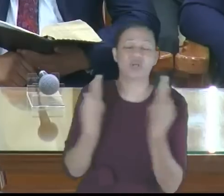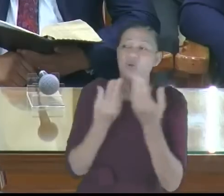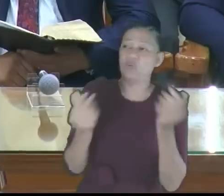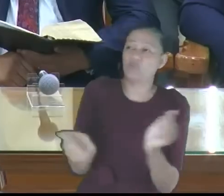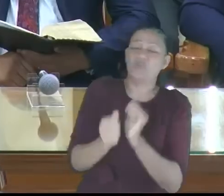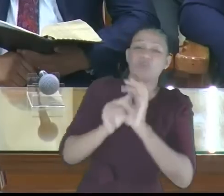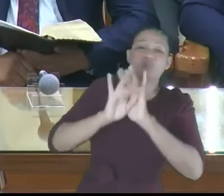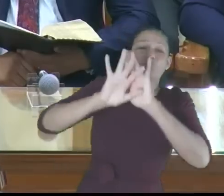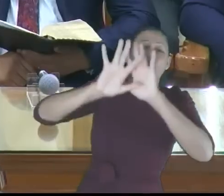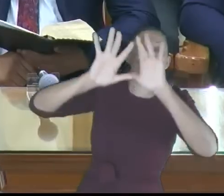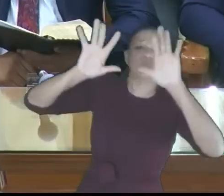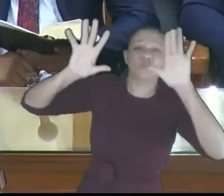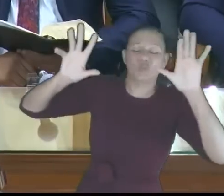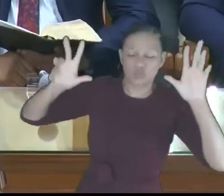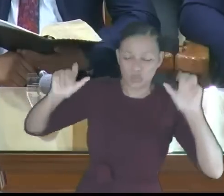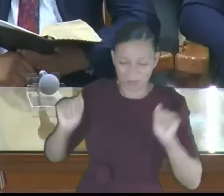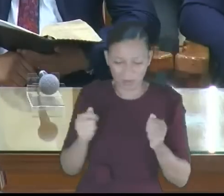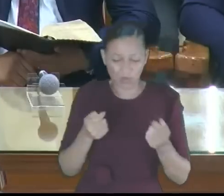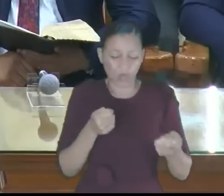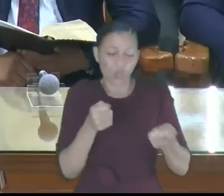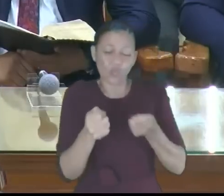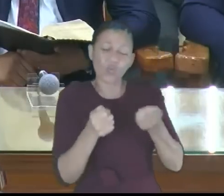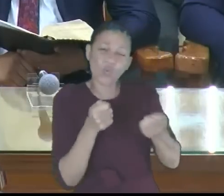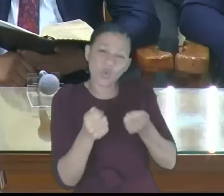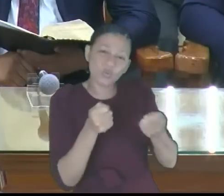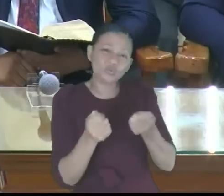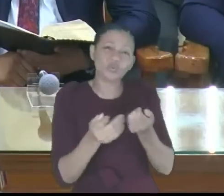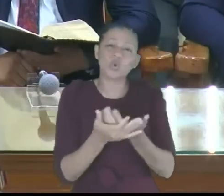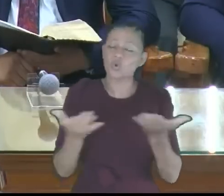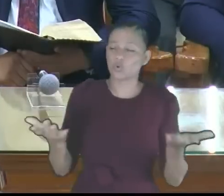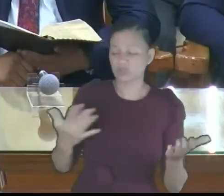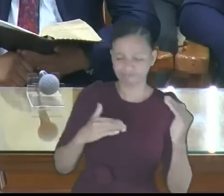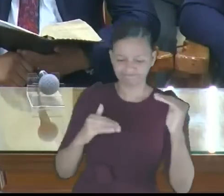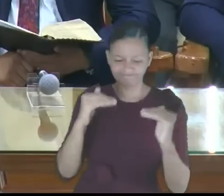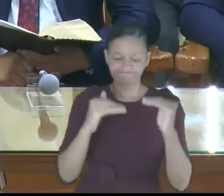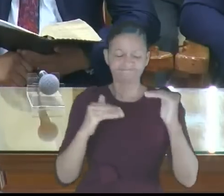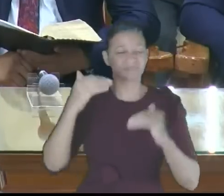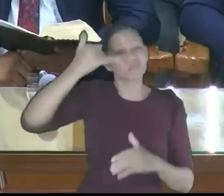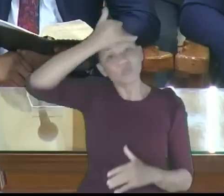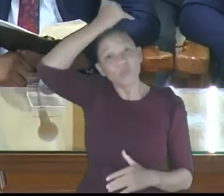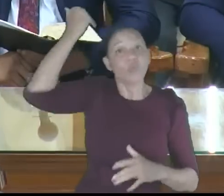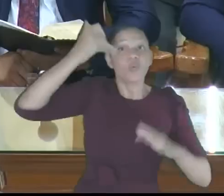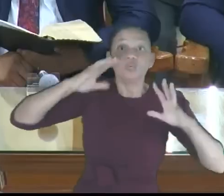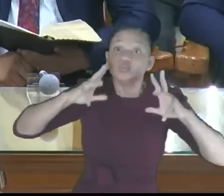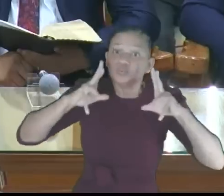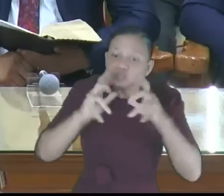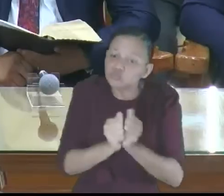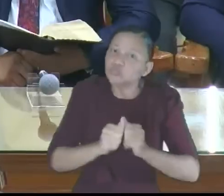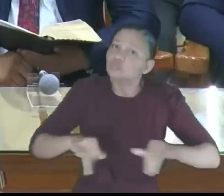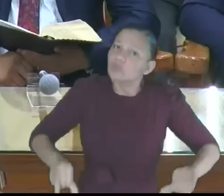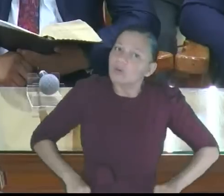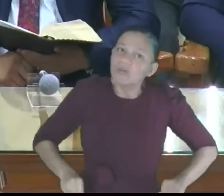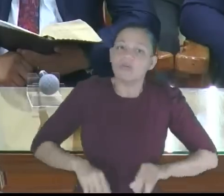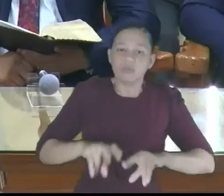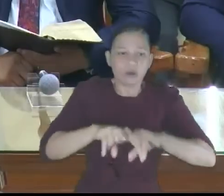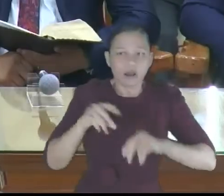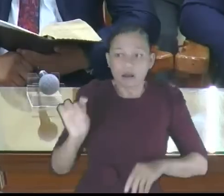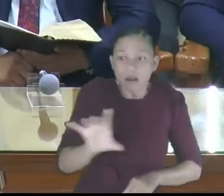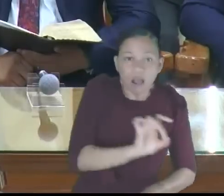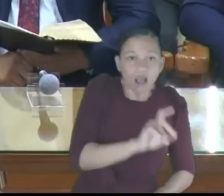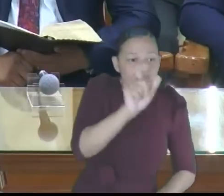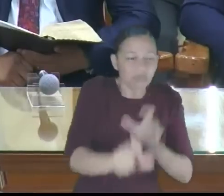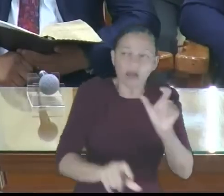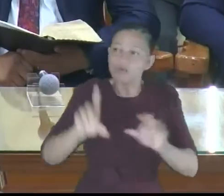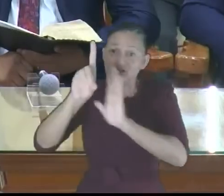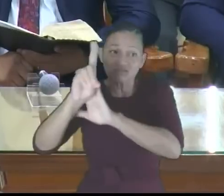glória, para poder gerar o equilíbrio, para poder gerar unção. Paulo disse, tudo sofro por amor dos escolhidos, para que